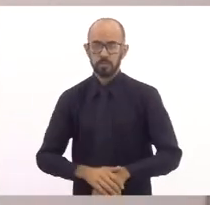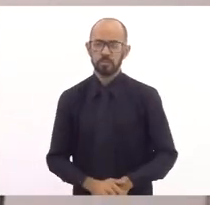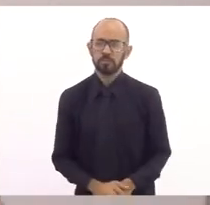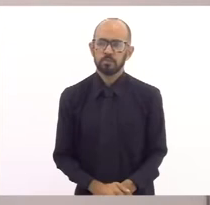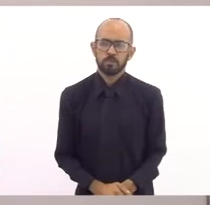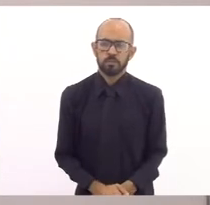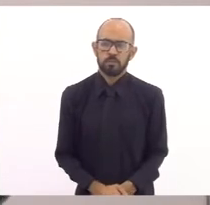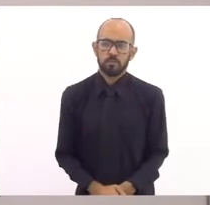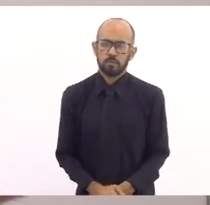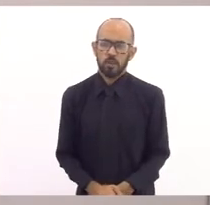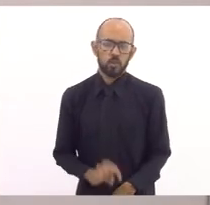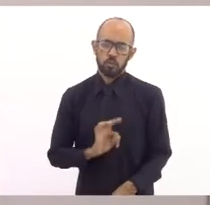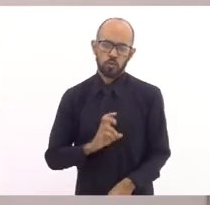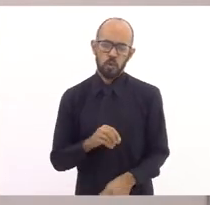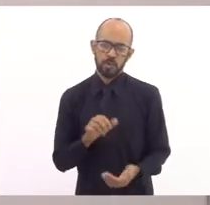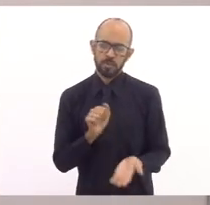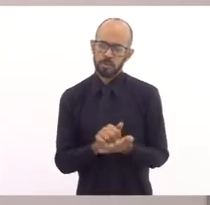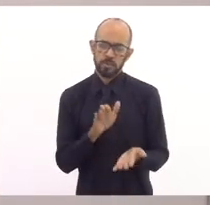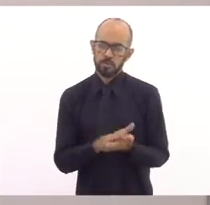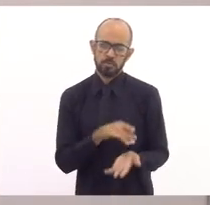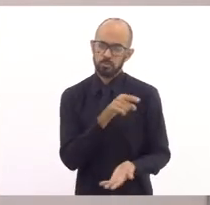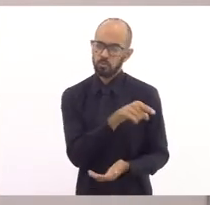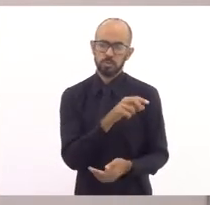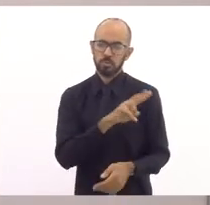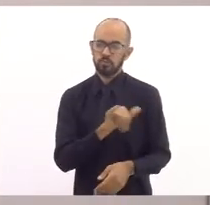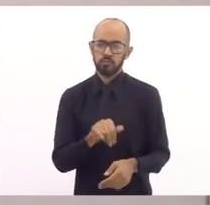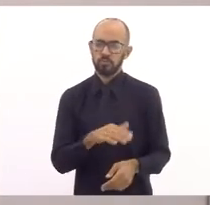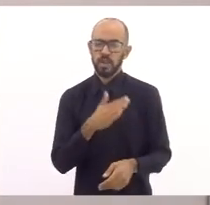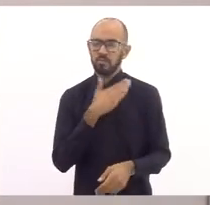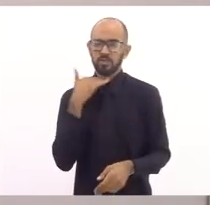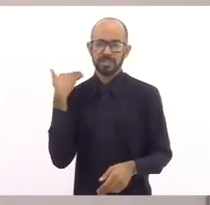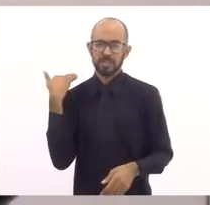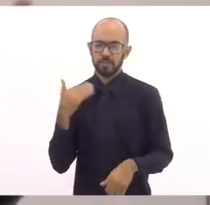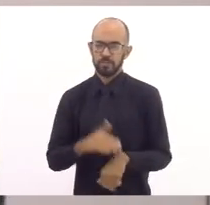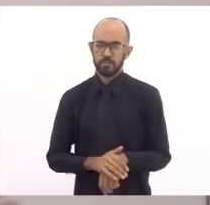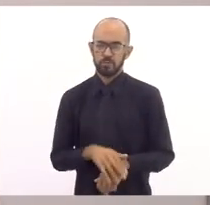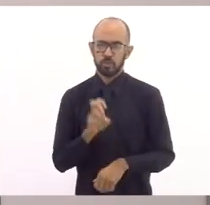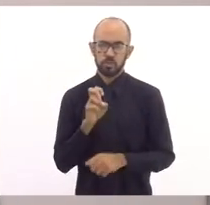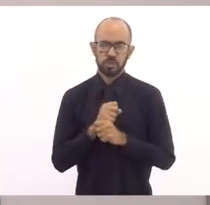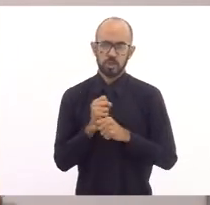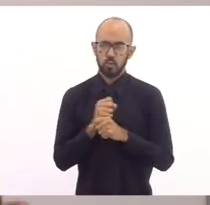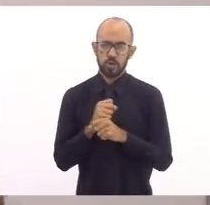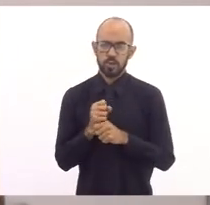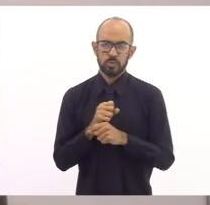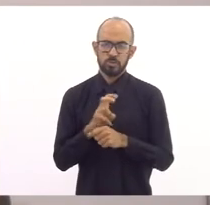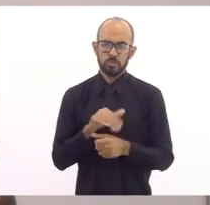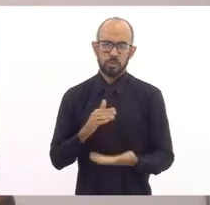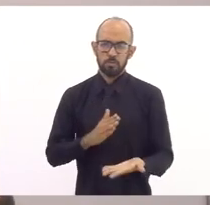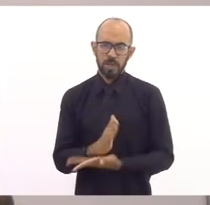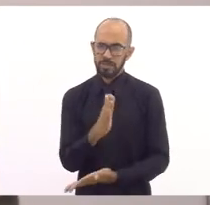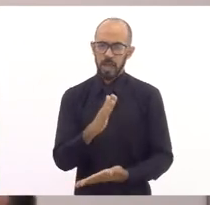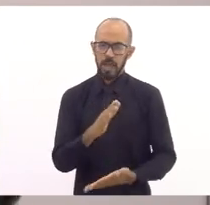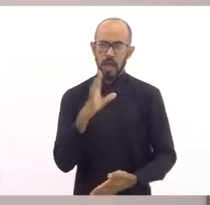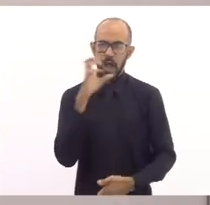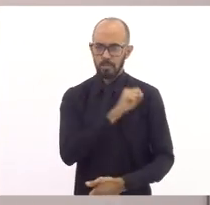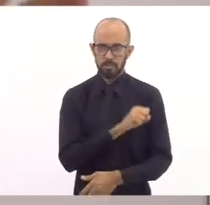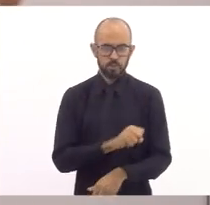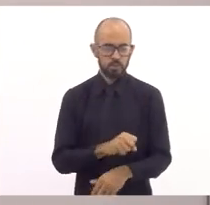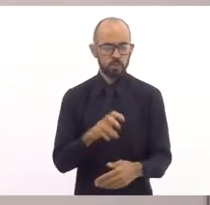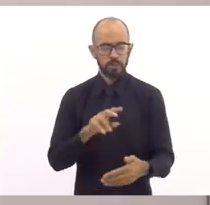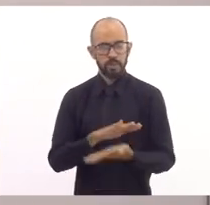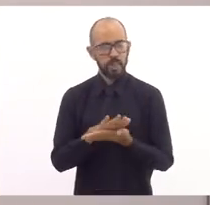vão todas essas multas vão prescrever, porque os 5 anos vão passar como água, né? E nada